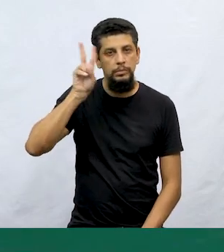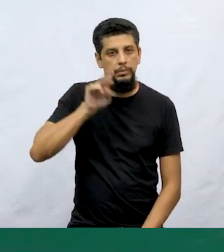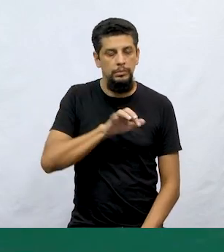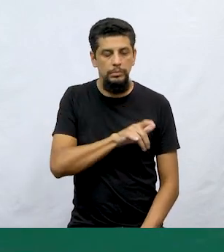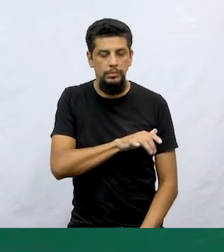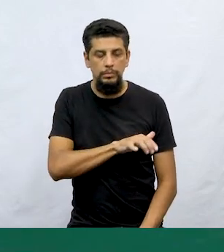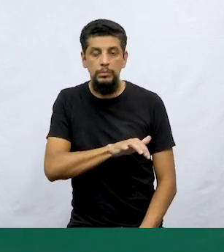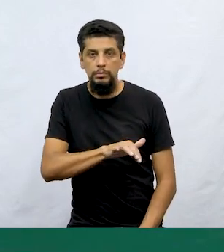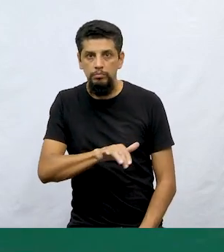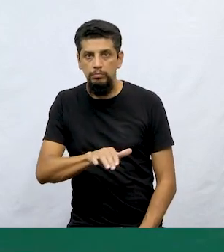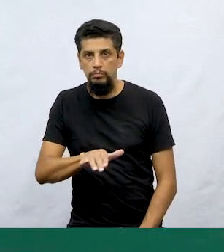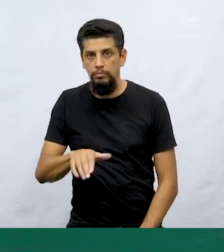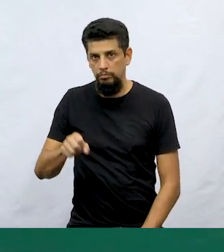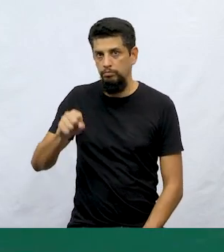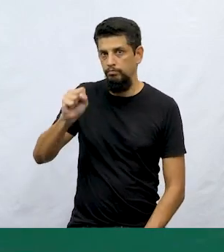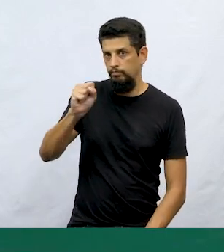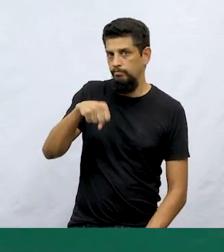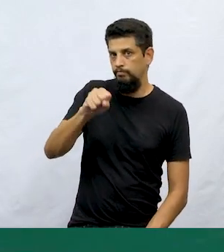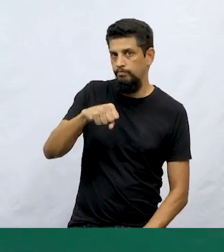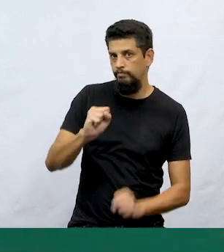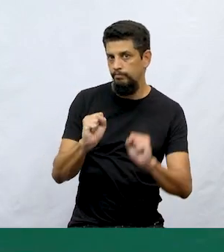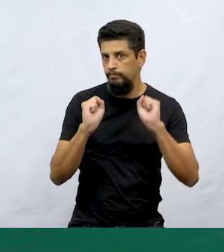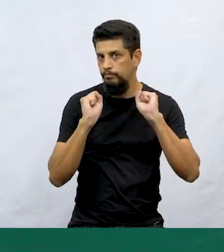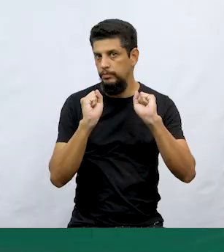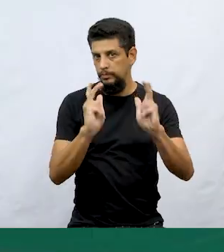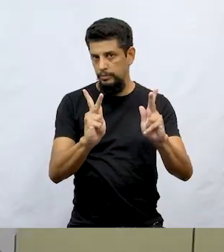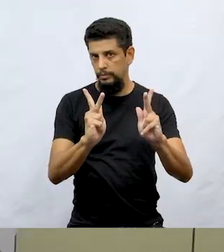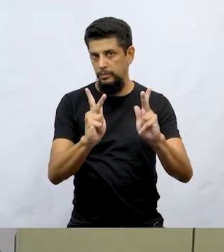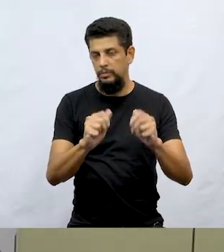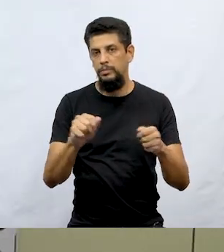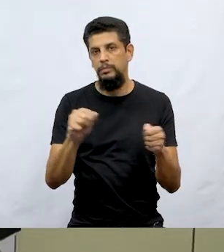relembrando o alfabeto? Relembramos o nosso alfabeto? Ok.